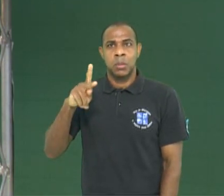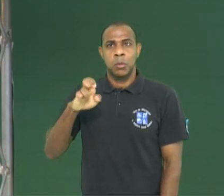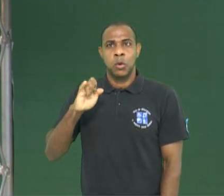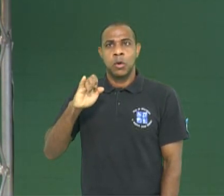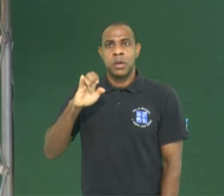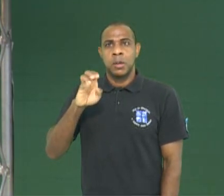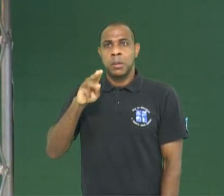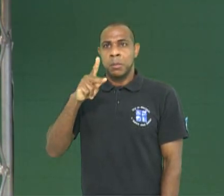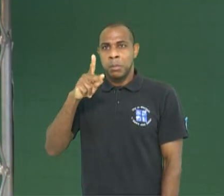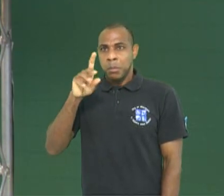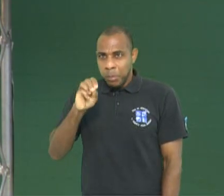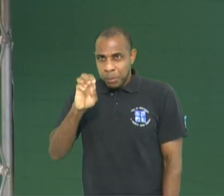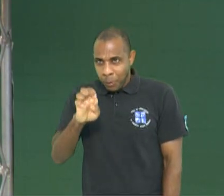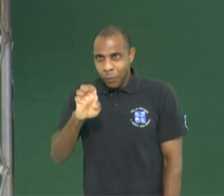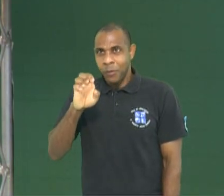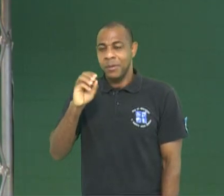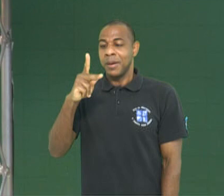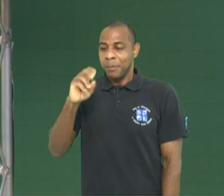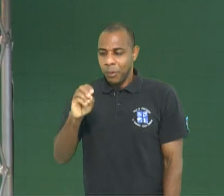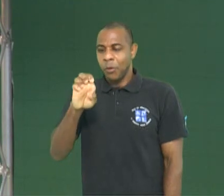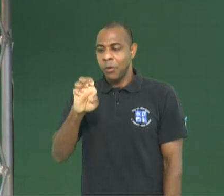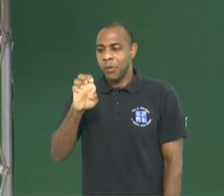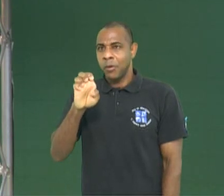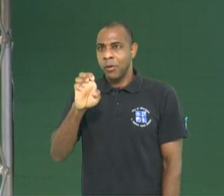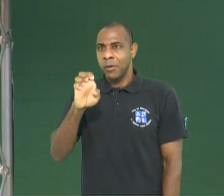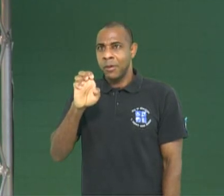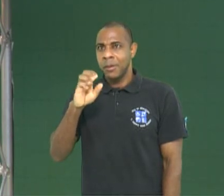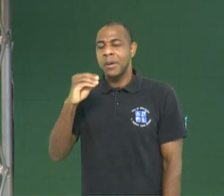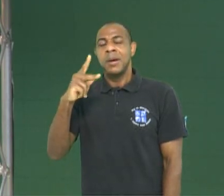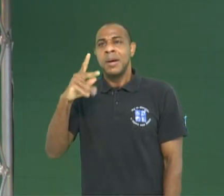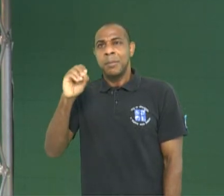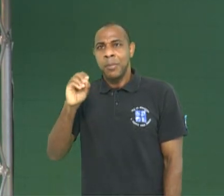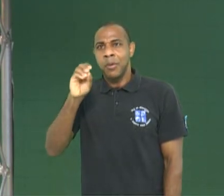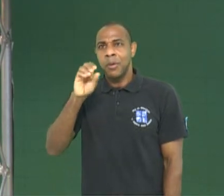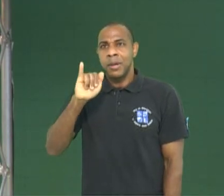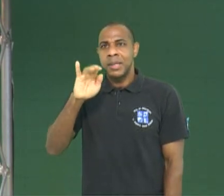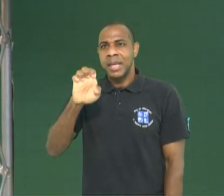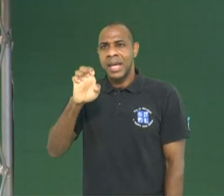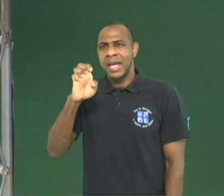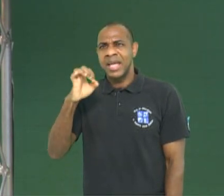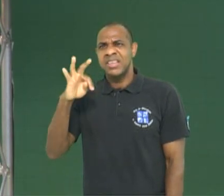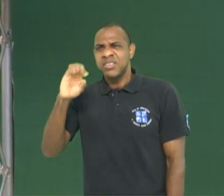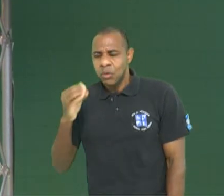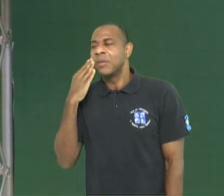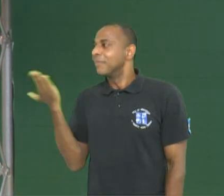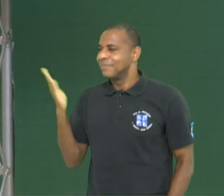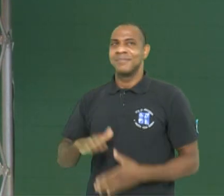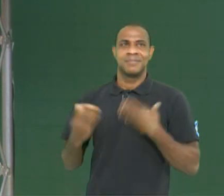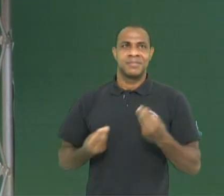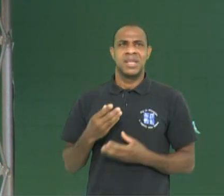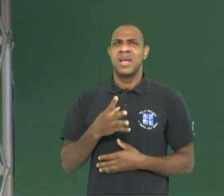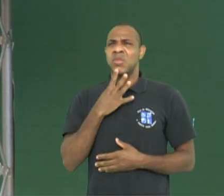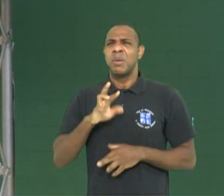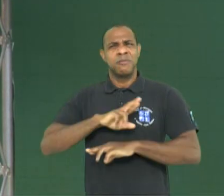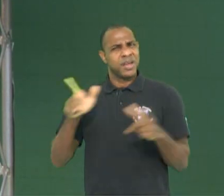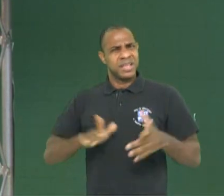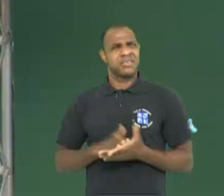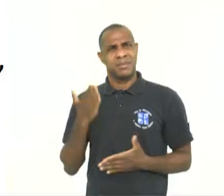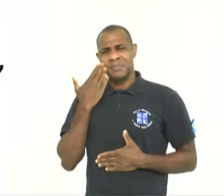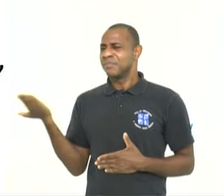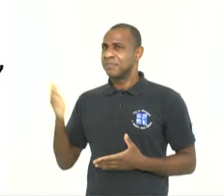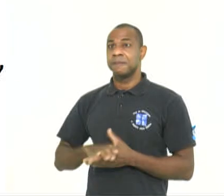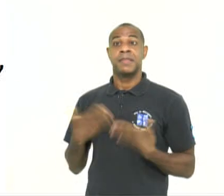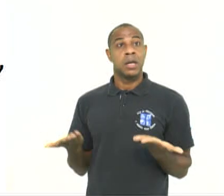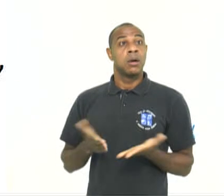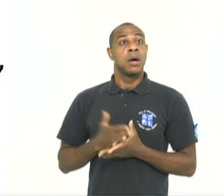hematopoético, mas a gente vai entender certinho como é que ele é. Ele não é tão complexo como o nome diz, Mas muito bem, como